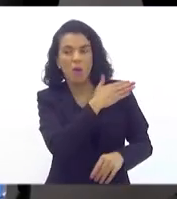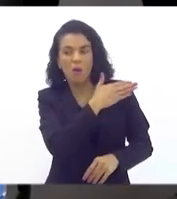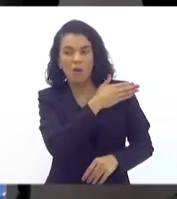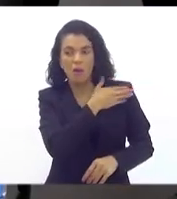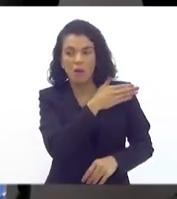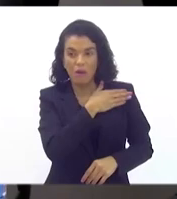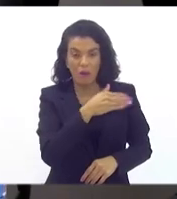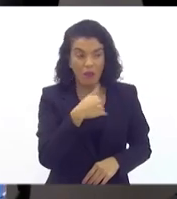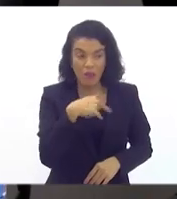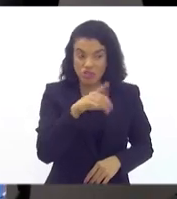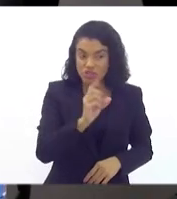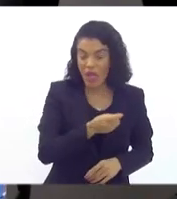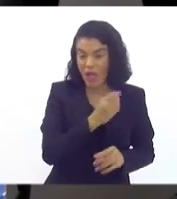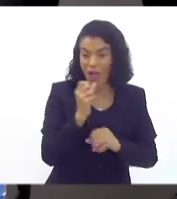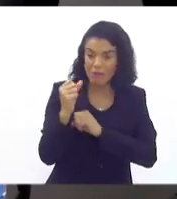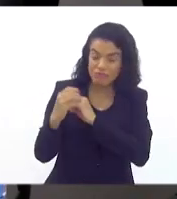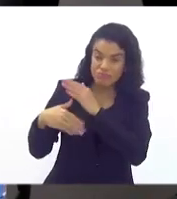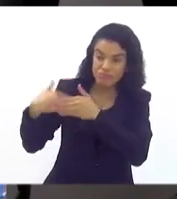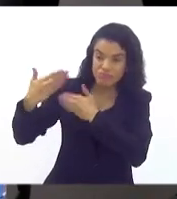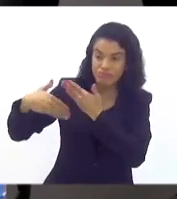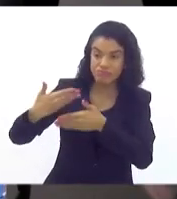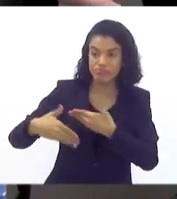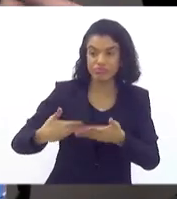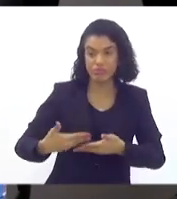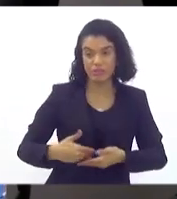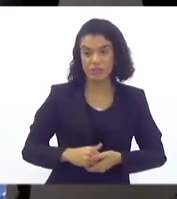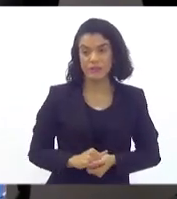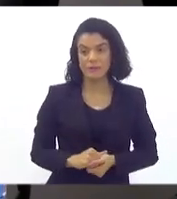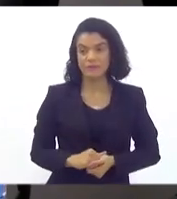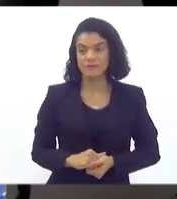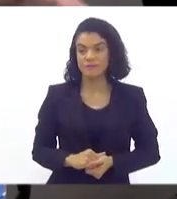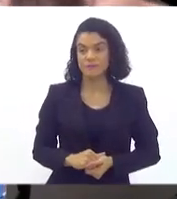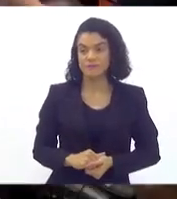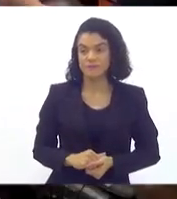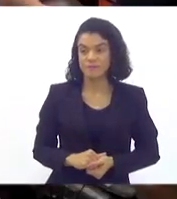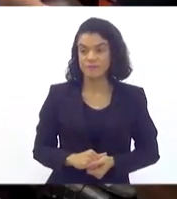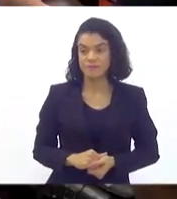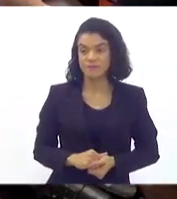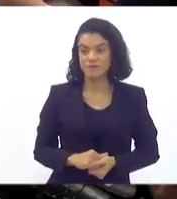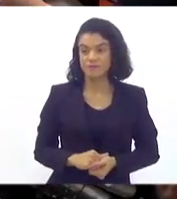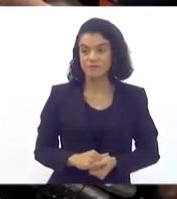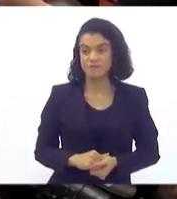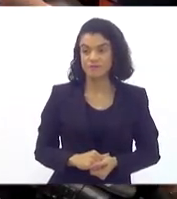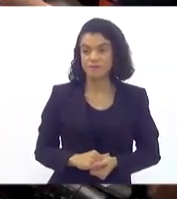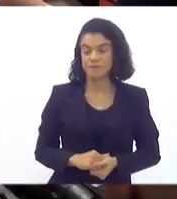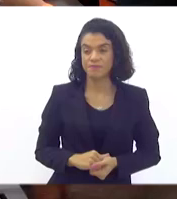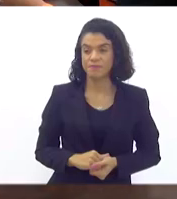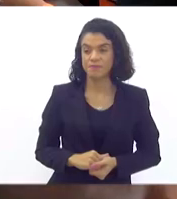aqui essas cobrança Você já vem de longa data sim